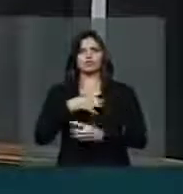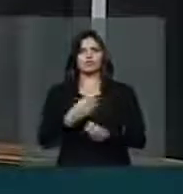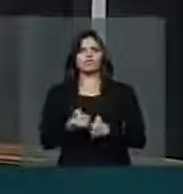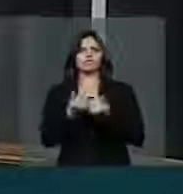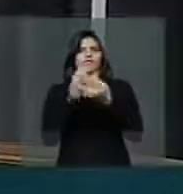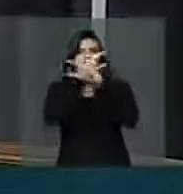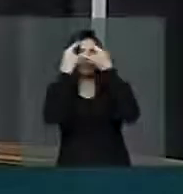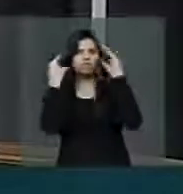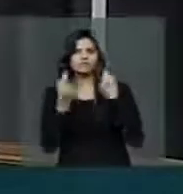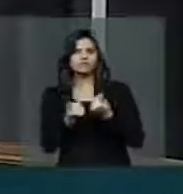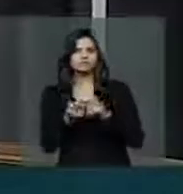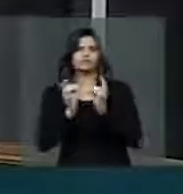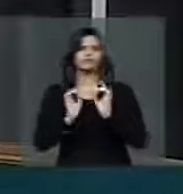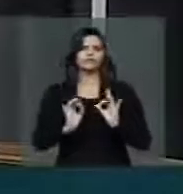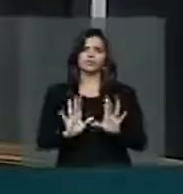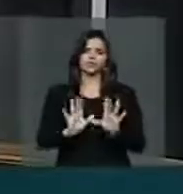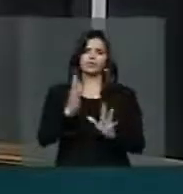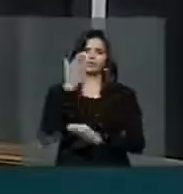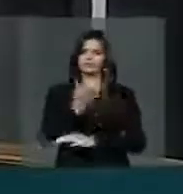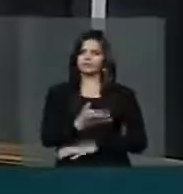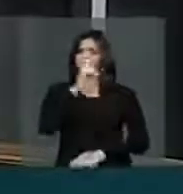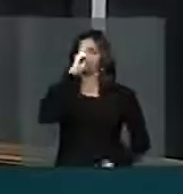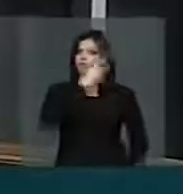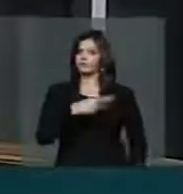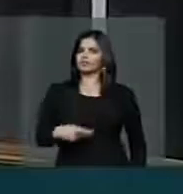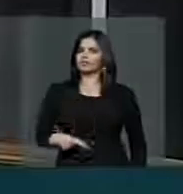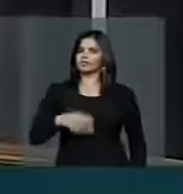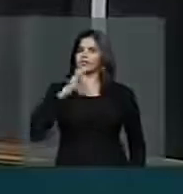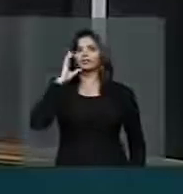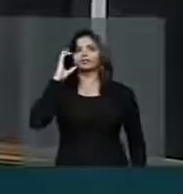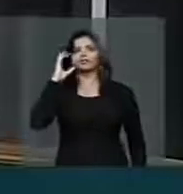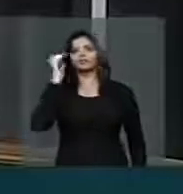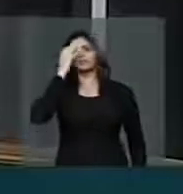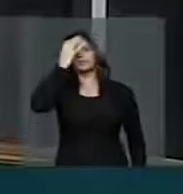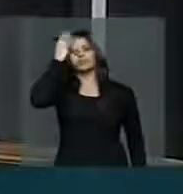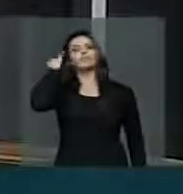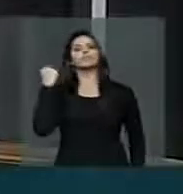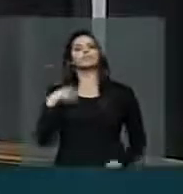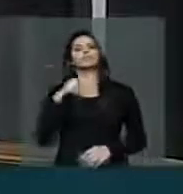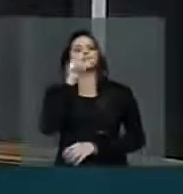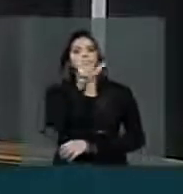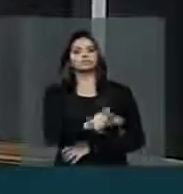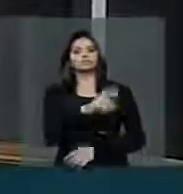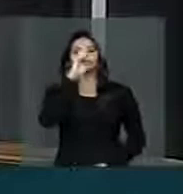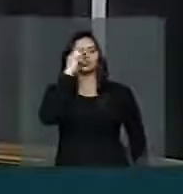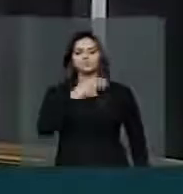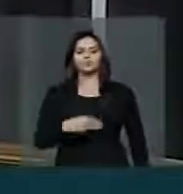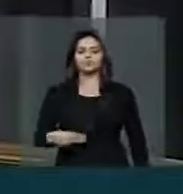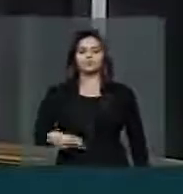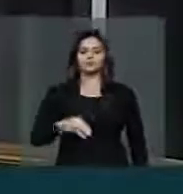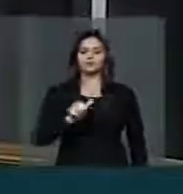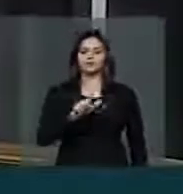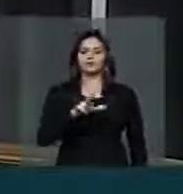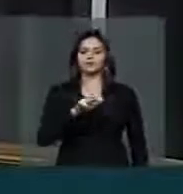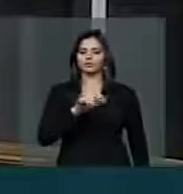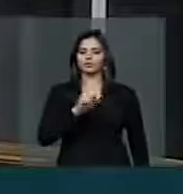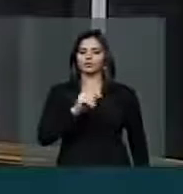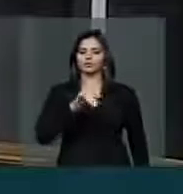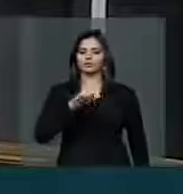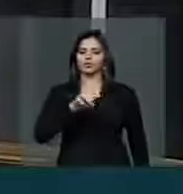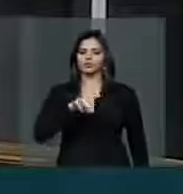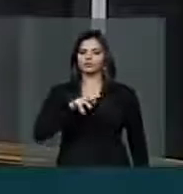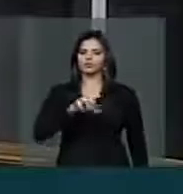financeiro. Excelentíssima Presidenta Dilma Rousseff, excelentíssimo senhor ministro Aloysio